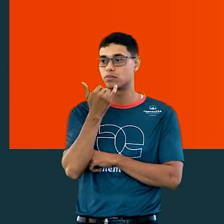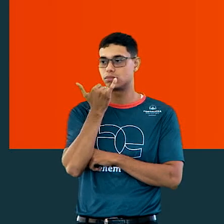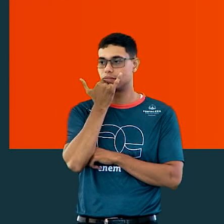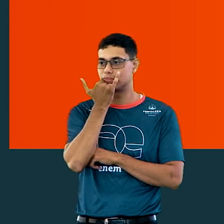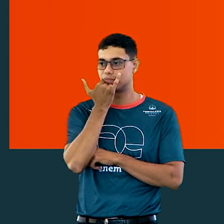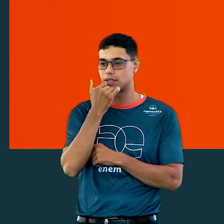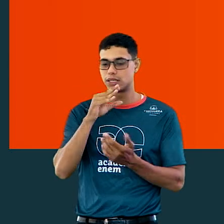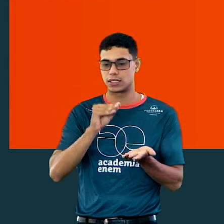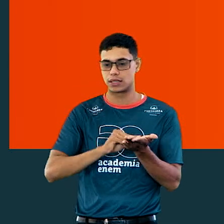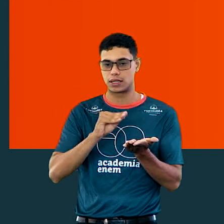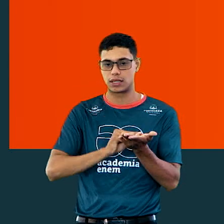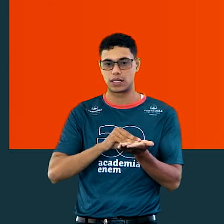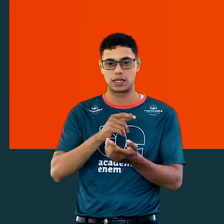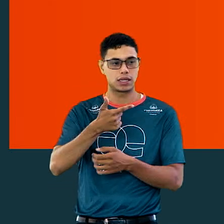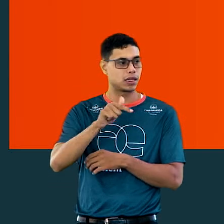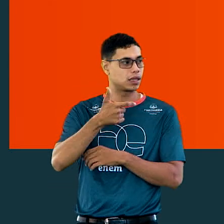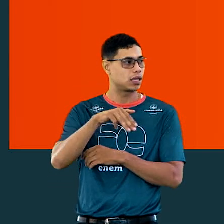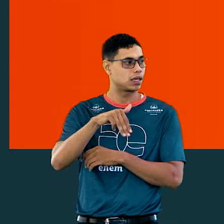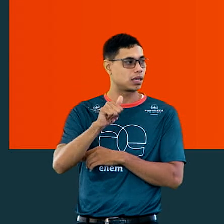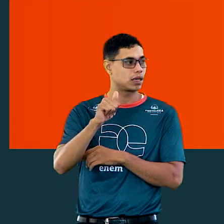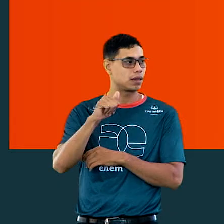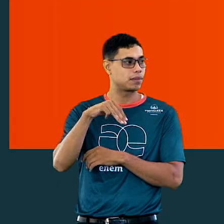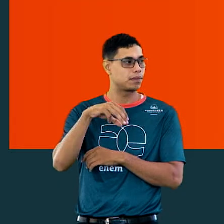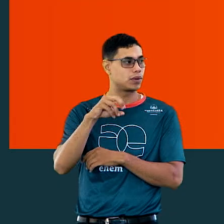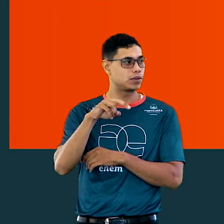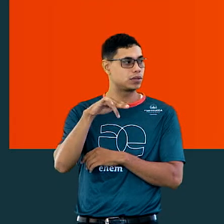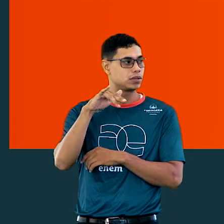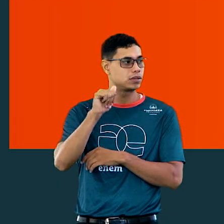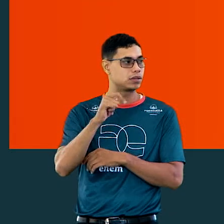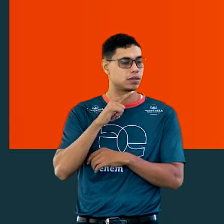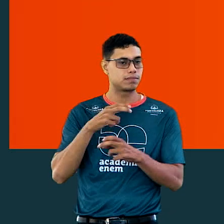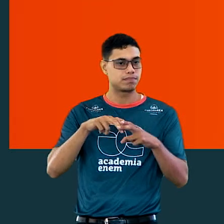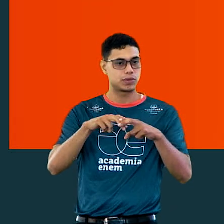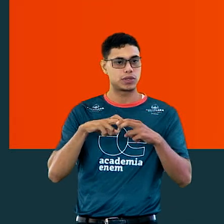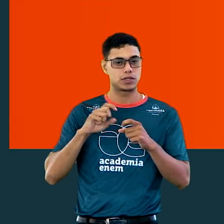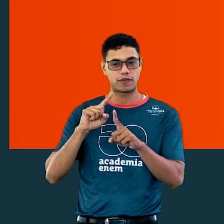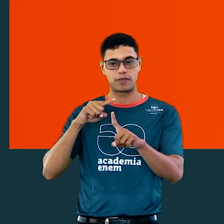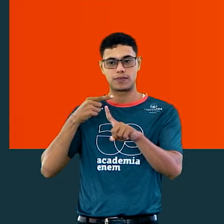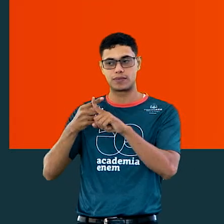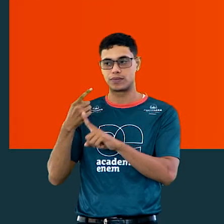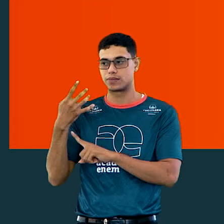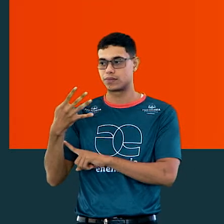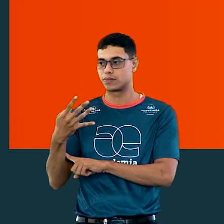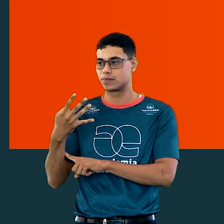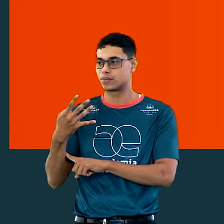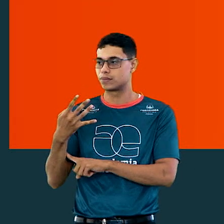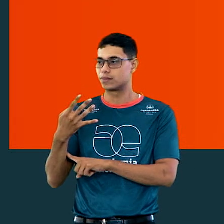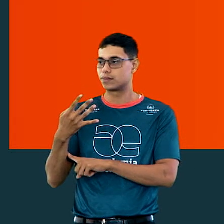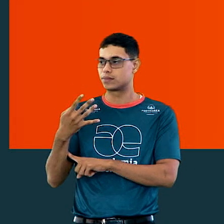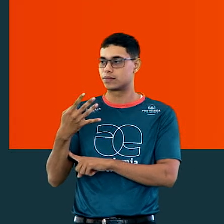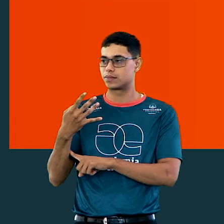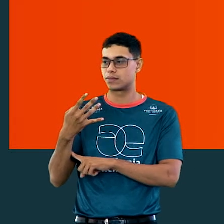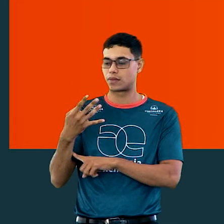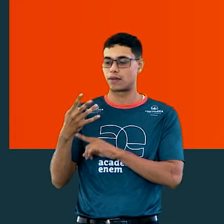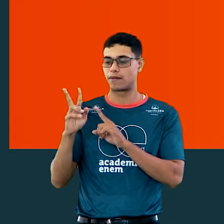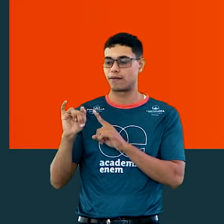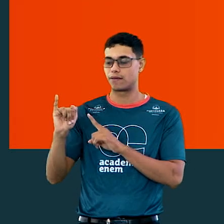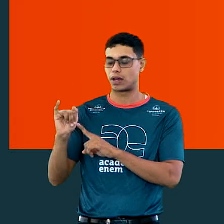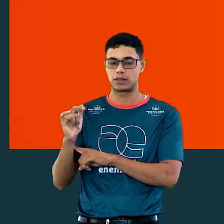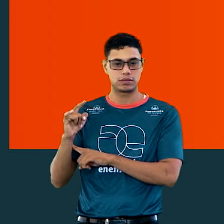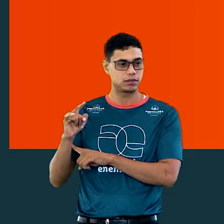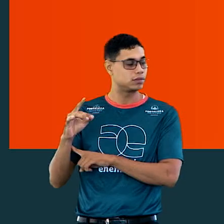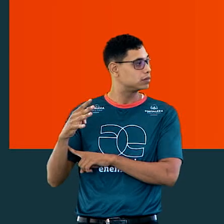concentração de amônia. Mas ele quer com. Então, eu multiplico por 4. Bora lá? Pegando esse valor aqui,